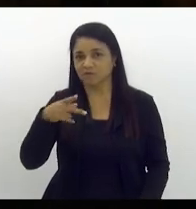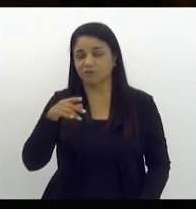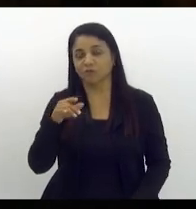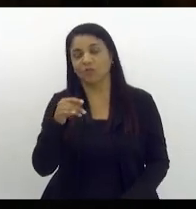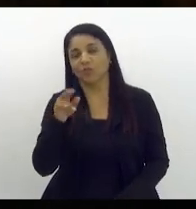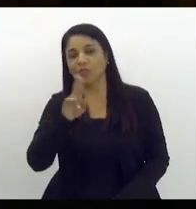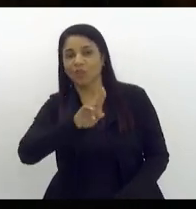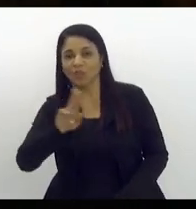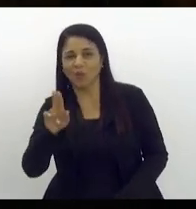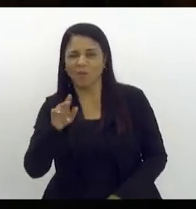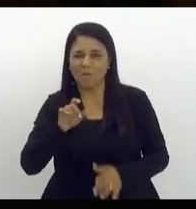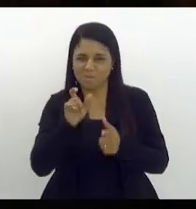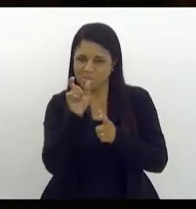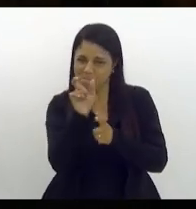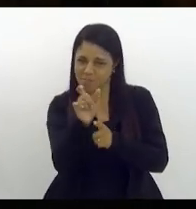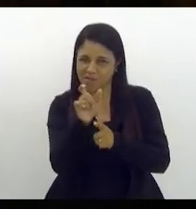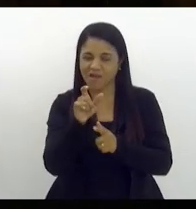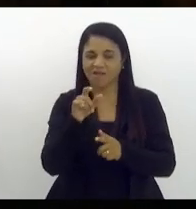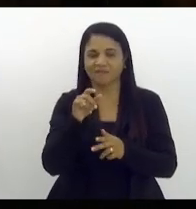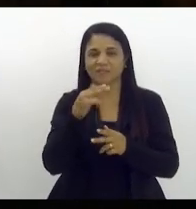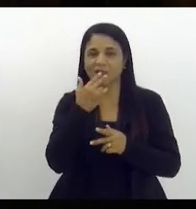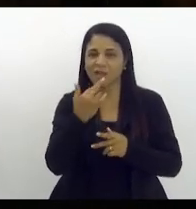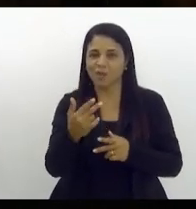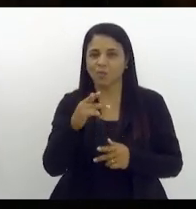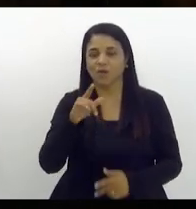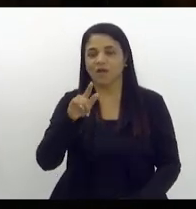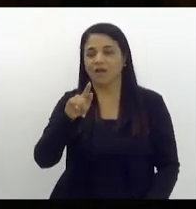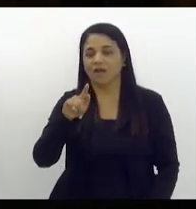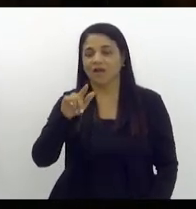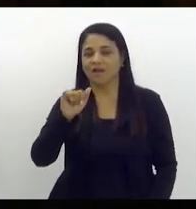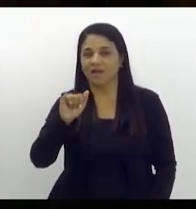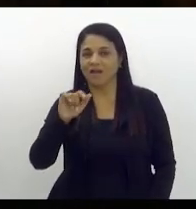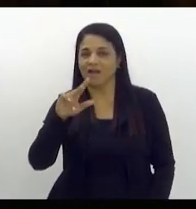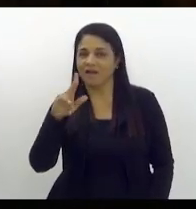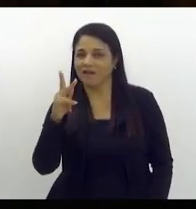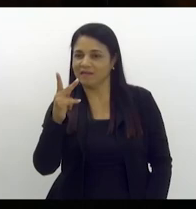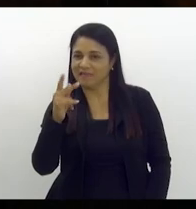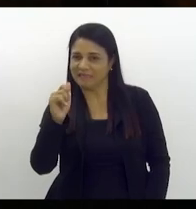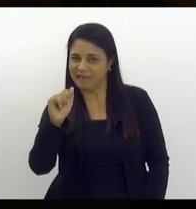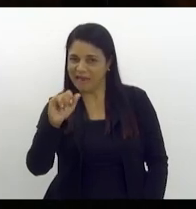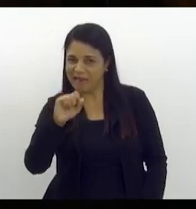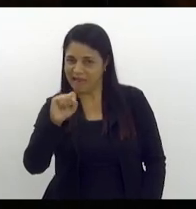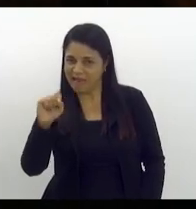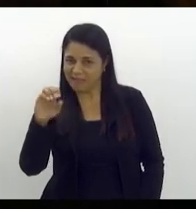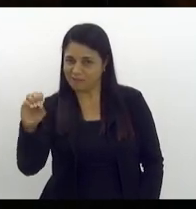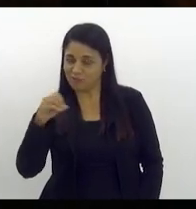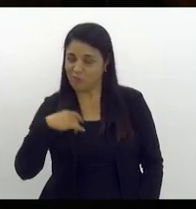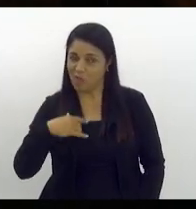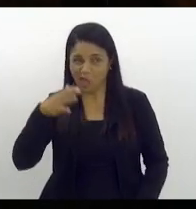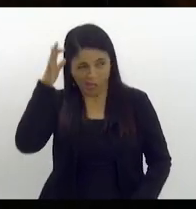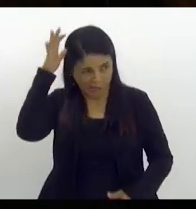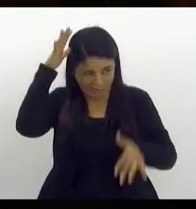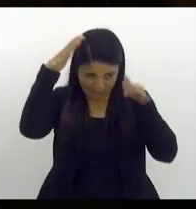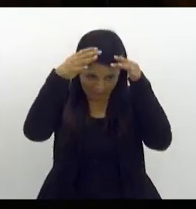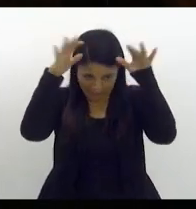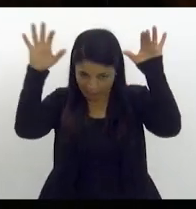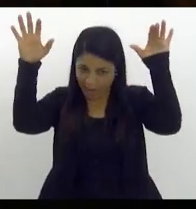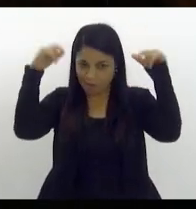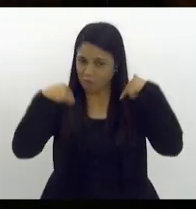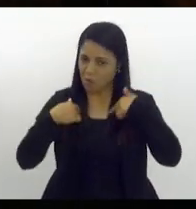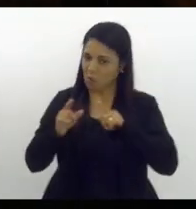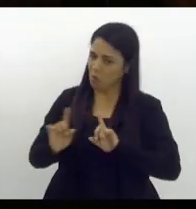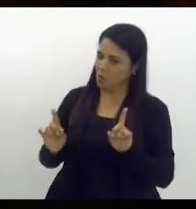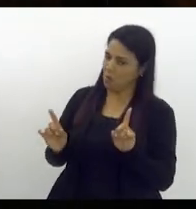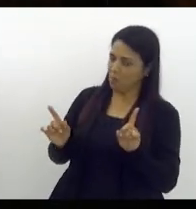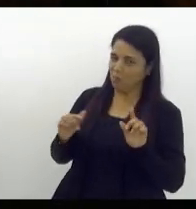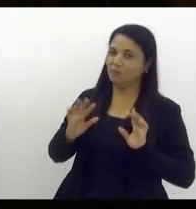de algumas pessoas, aí acabavam chamando a gente de Galhaço, esse negócio de galho aí, não sei com ele, mas comigo, se Deus quiser, não,